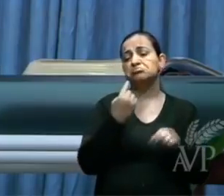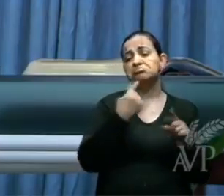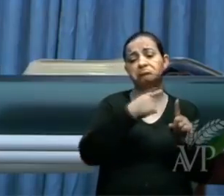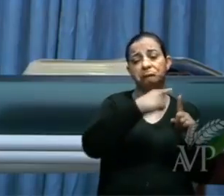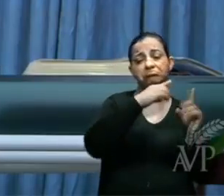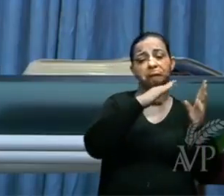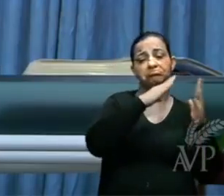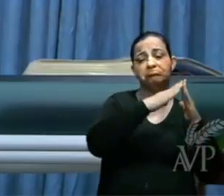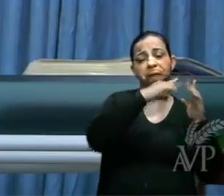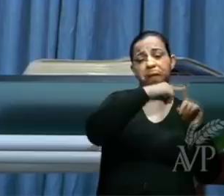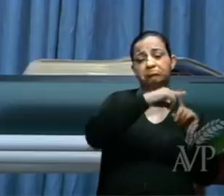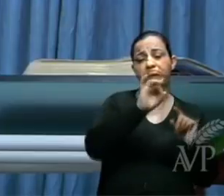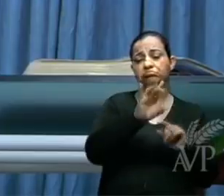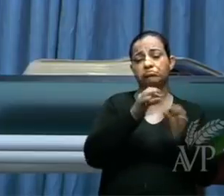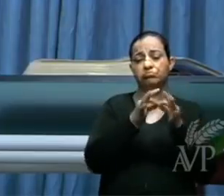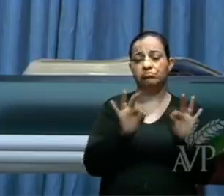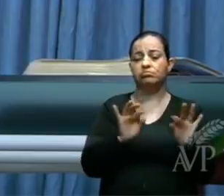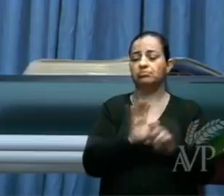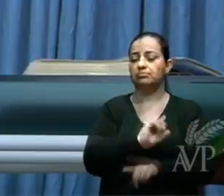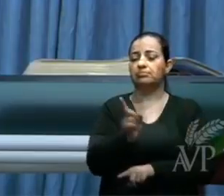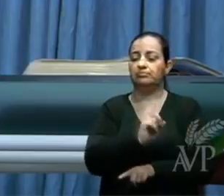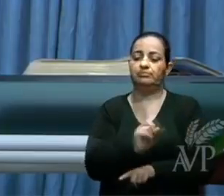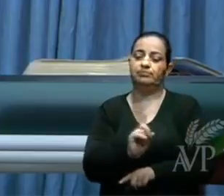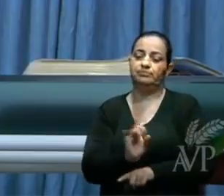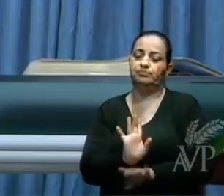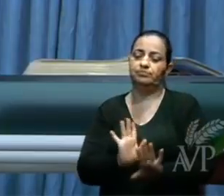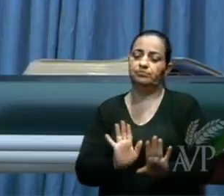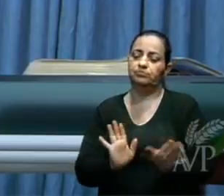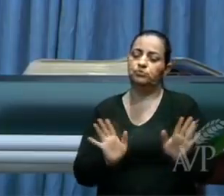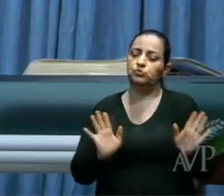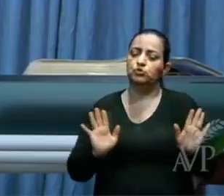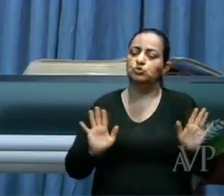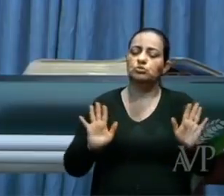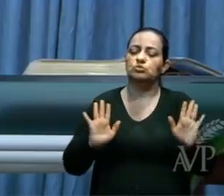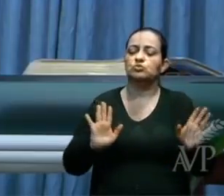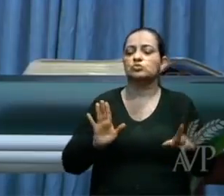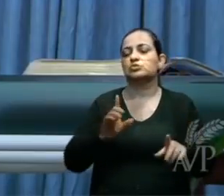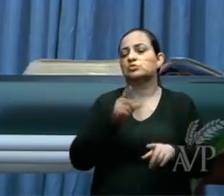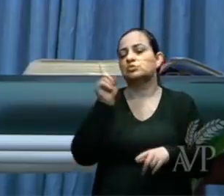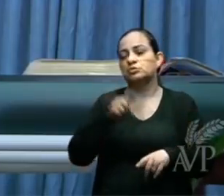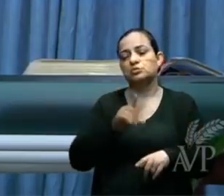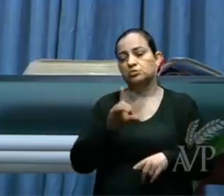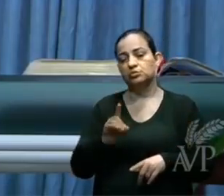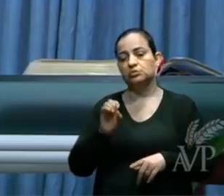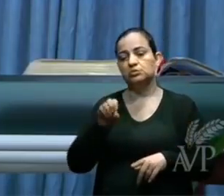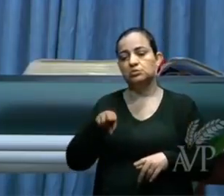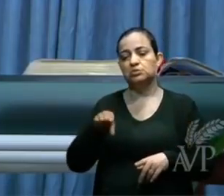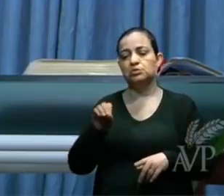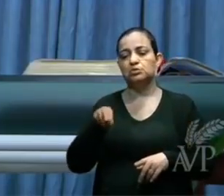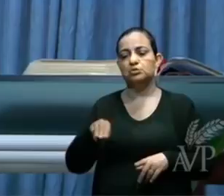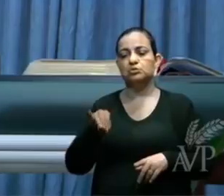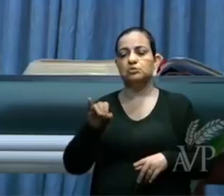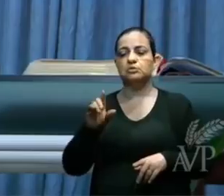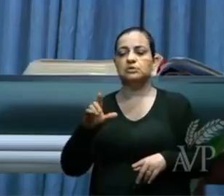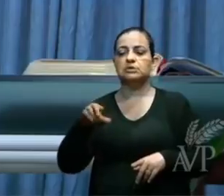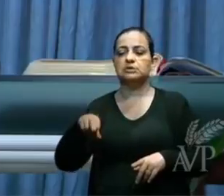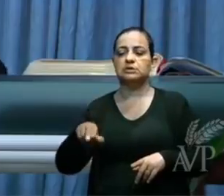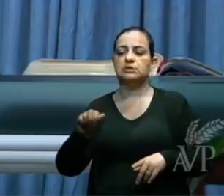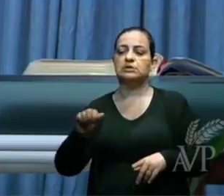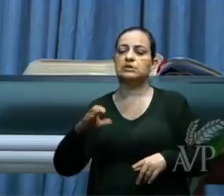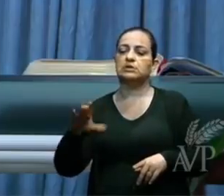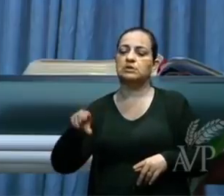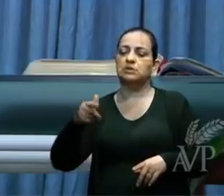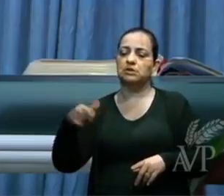denominação vontade não é isso é uma falta de percepção espiritual